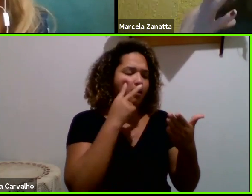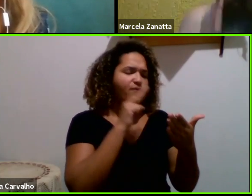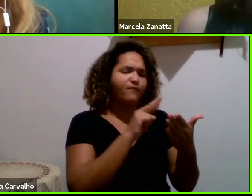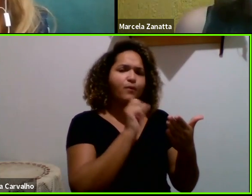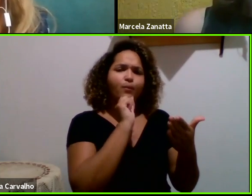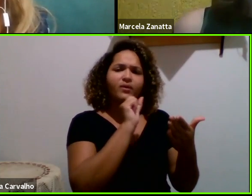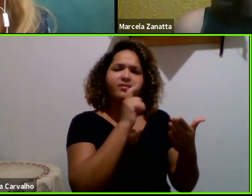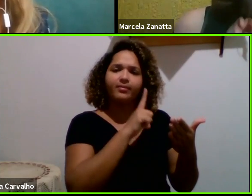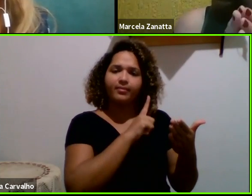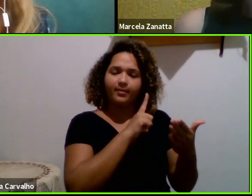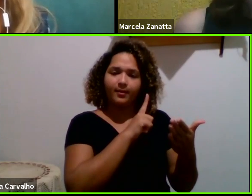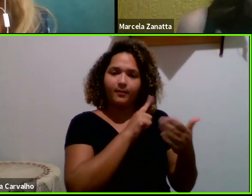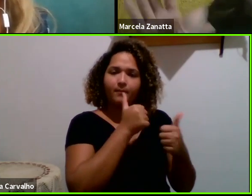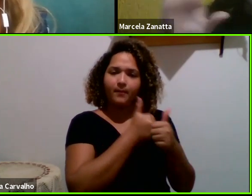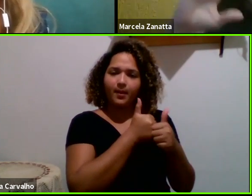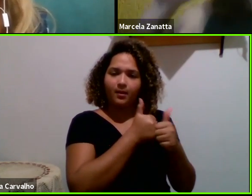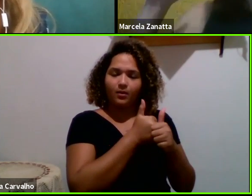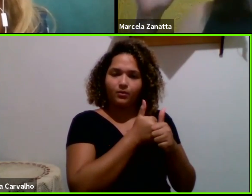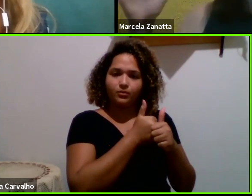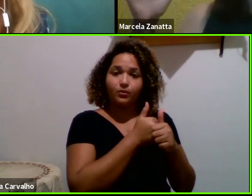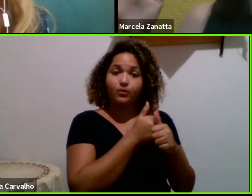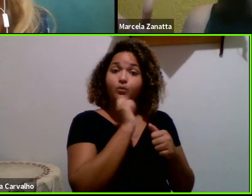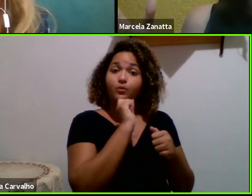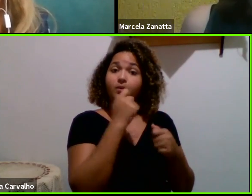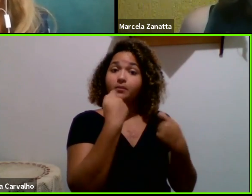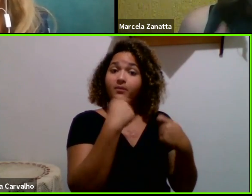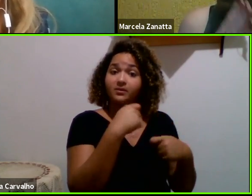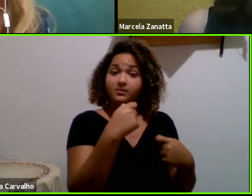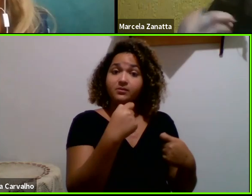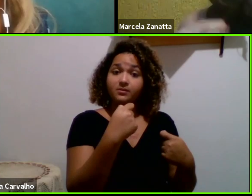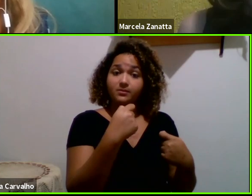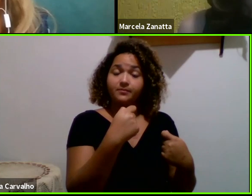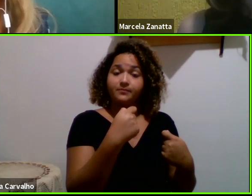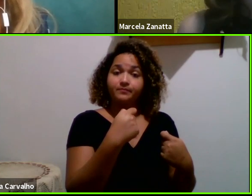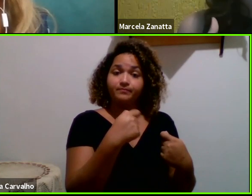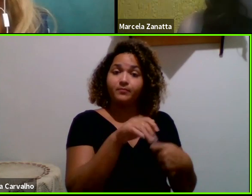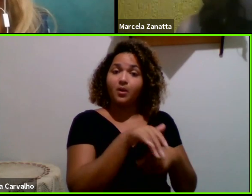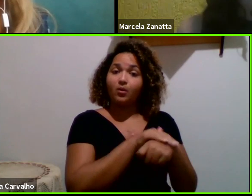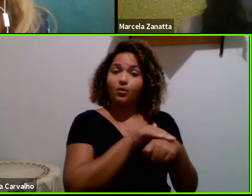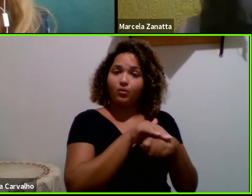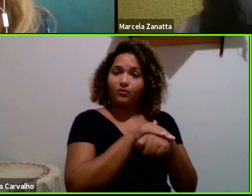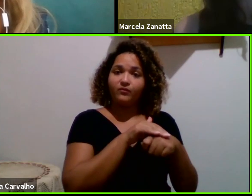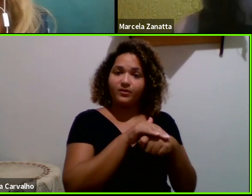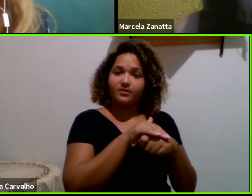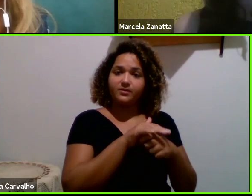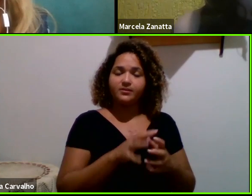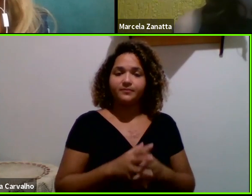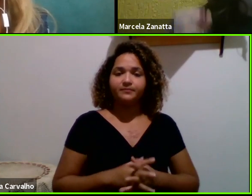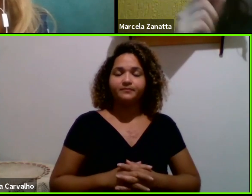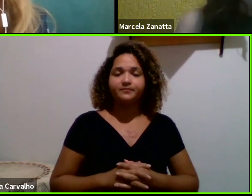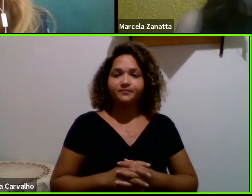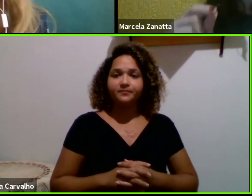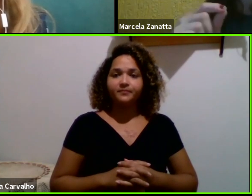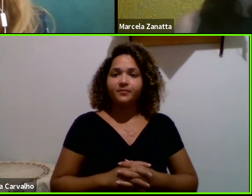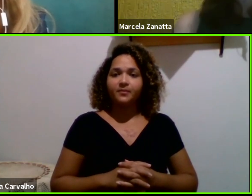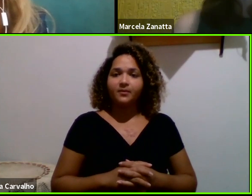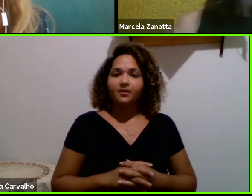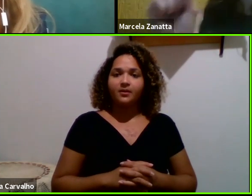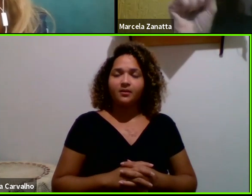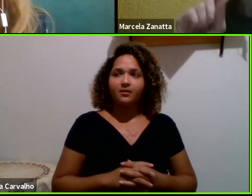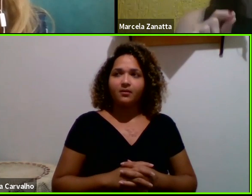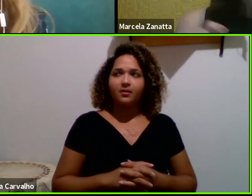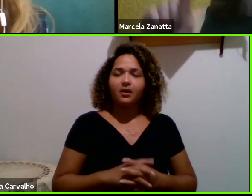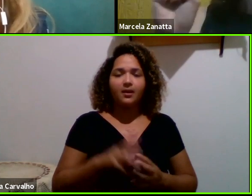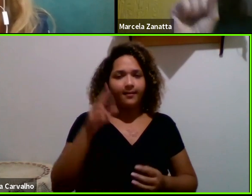mas o modelo de atendimento ele segue como grande pano de fundo o entendimento de que o parto é fisiológico e que ele é um